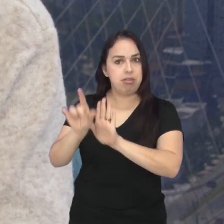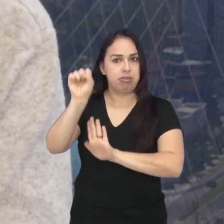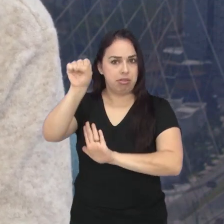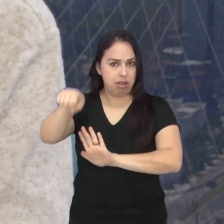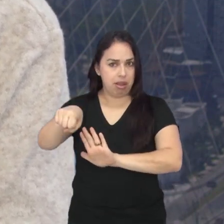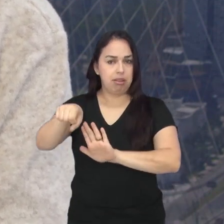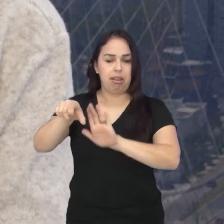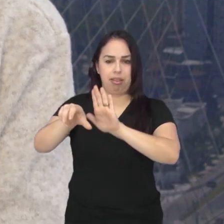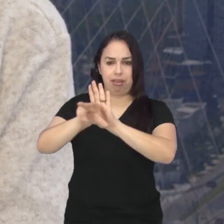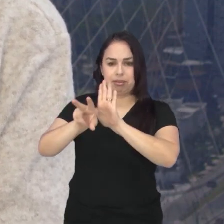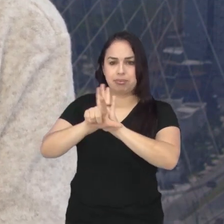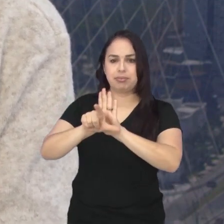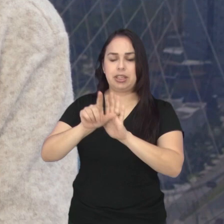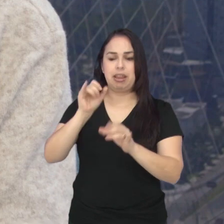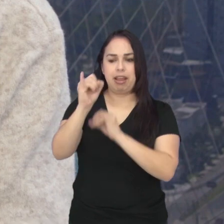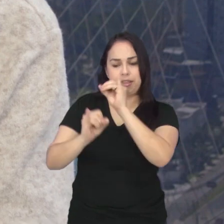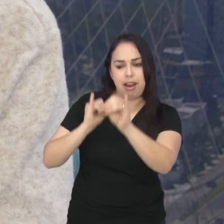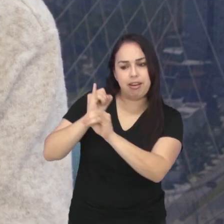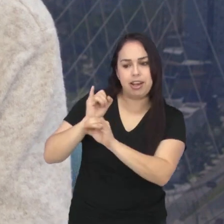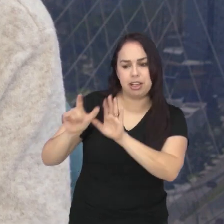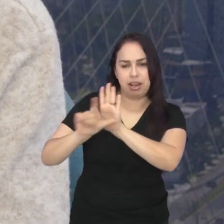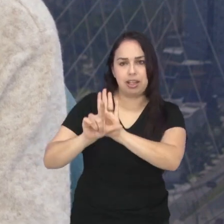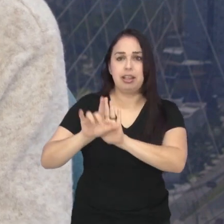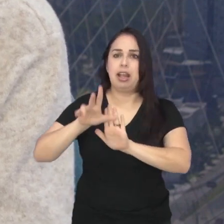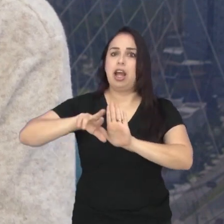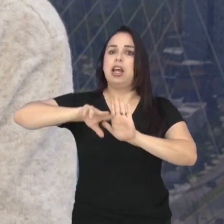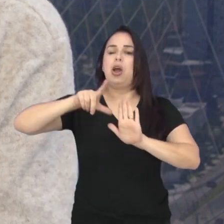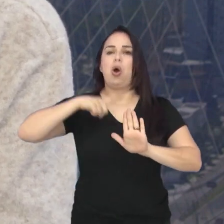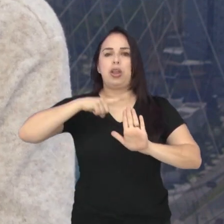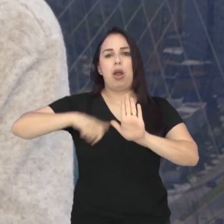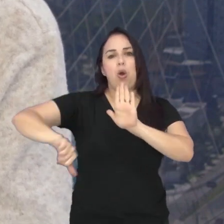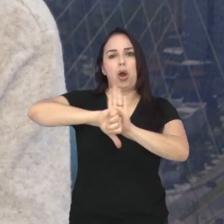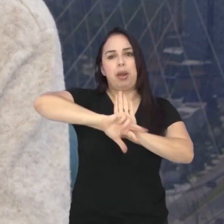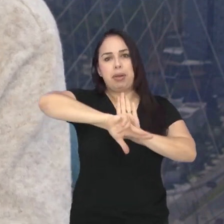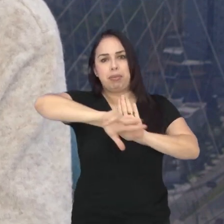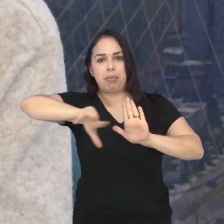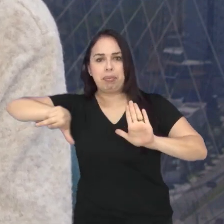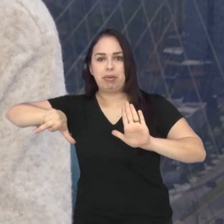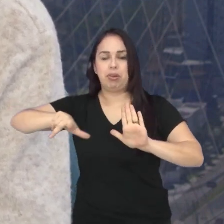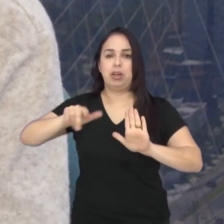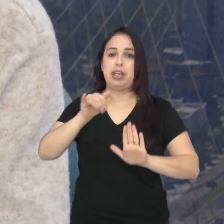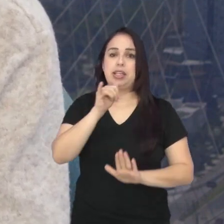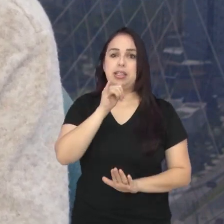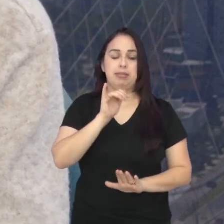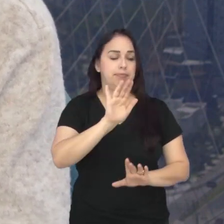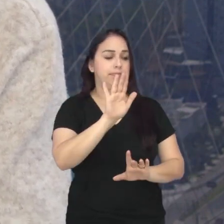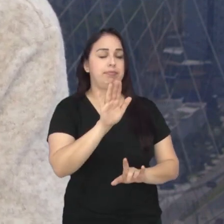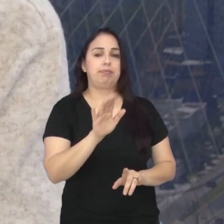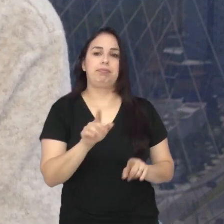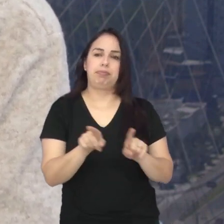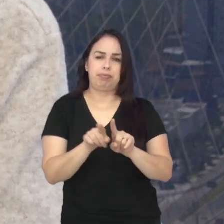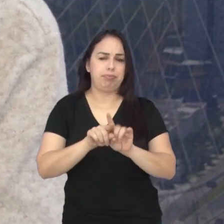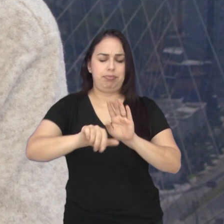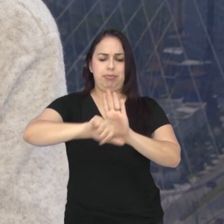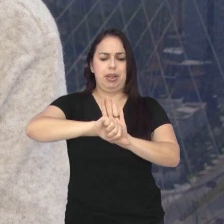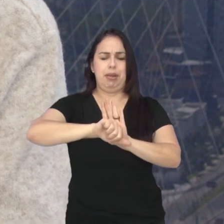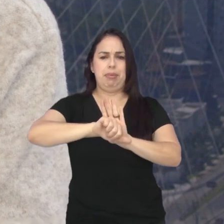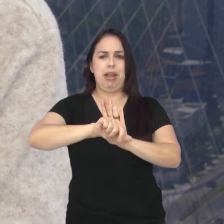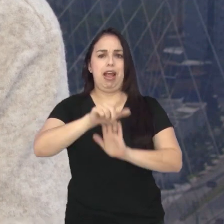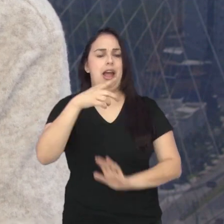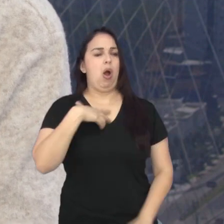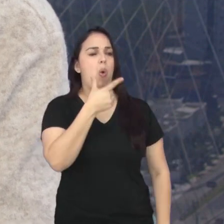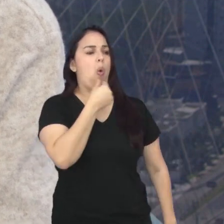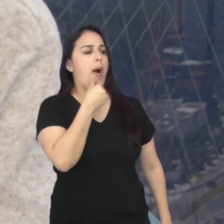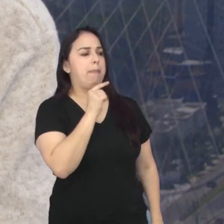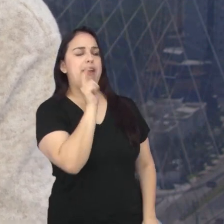né, então tudo acontecem também outros crimes diversos, como por exemplo crimes contra a honra, muito frequentemente, né?